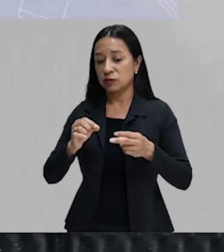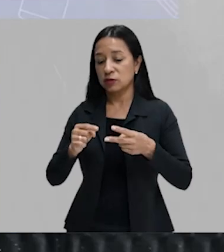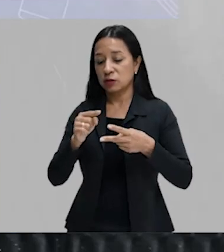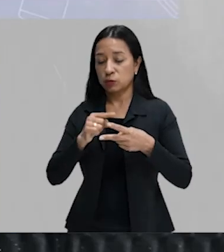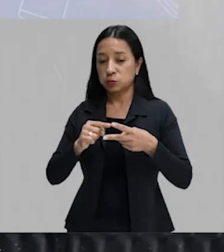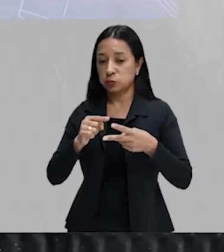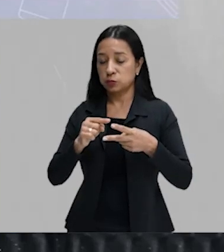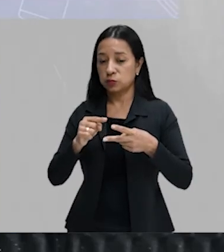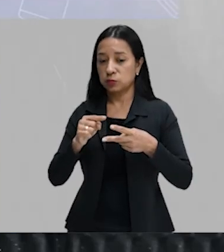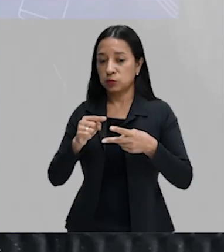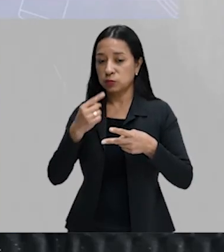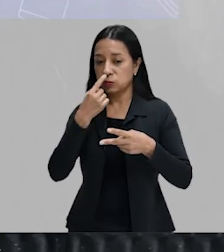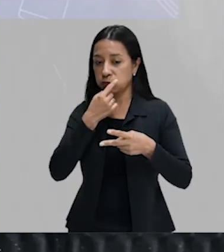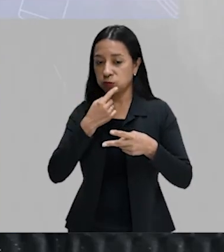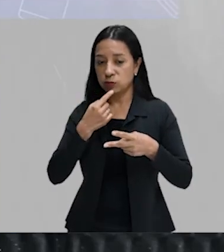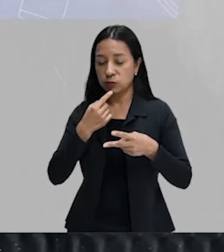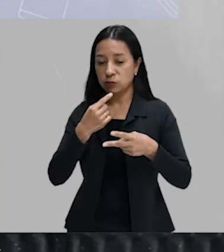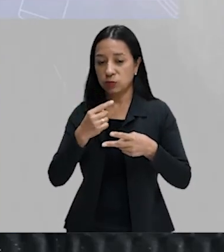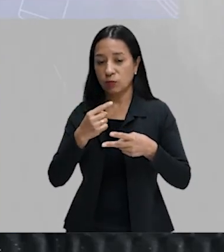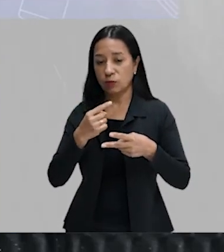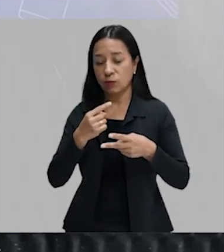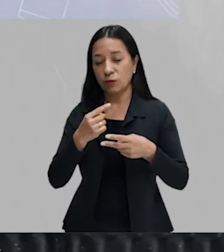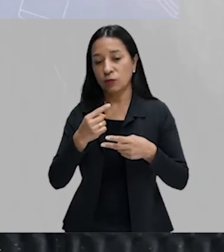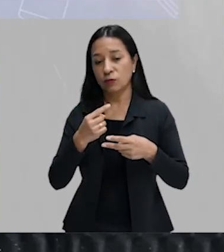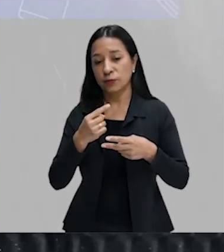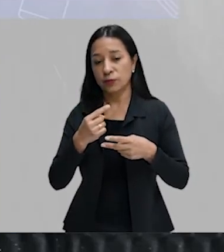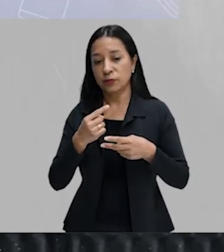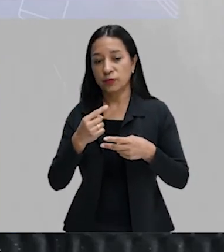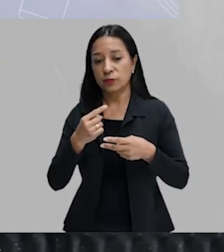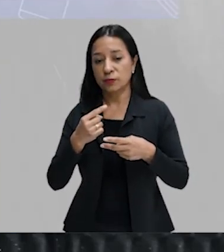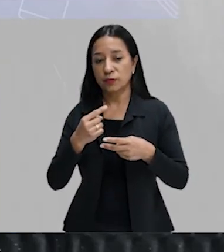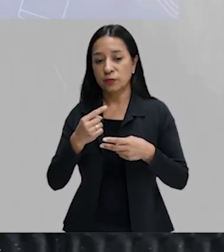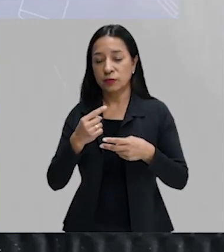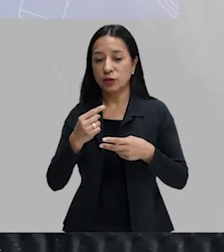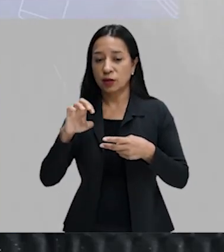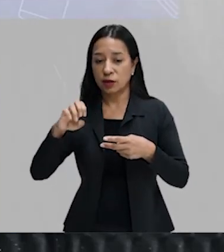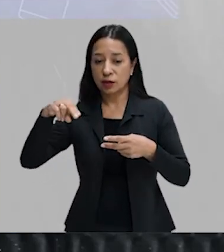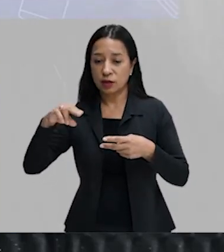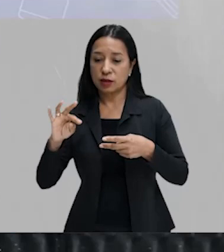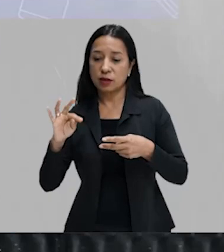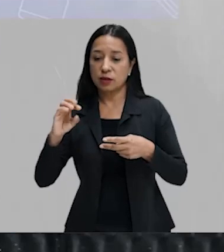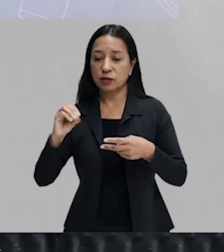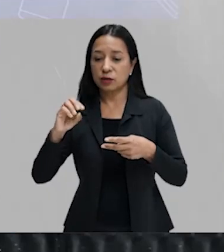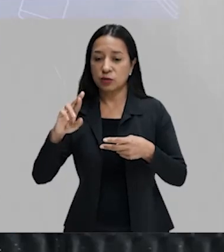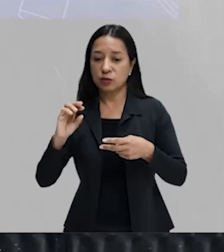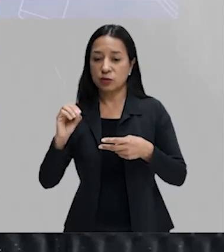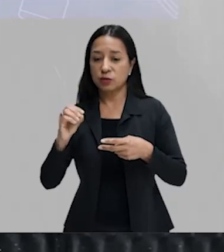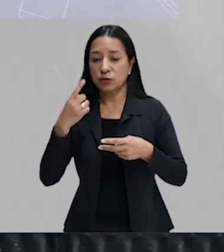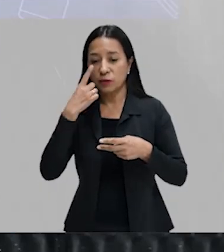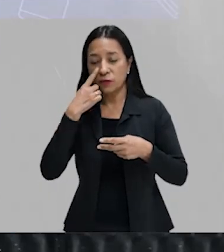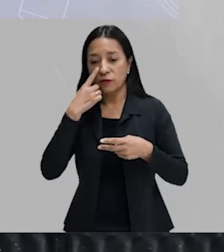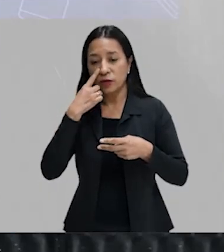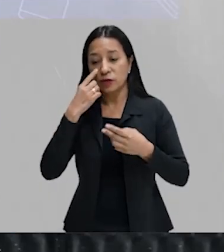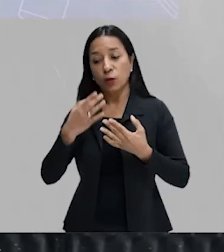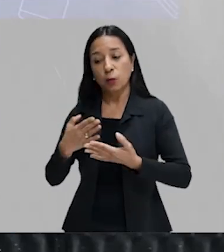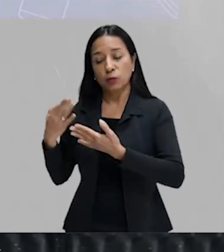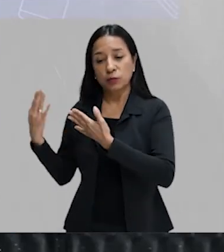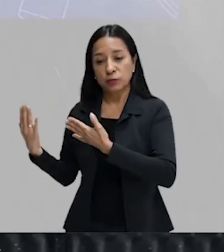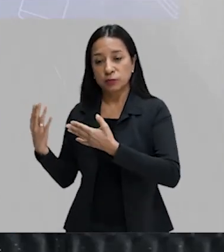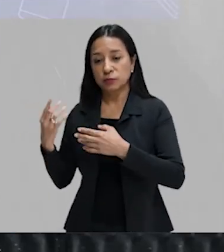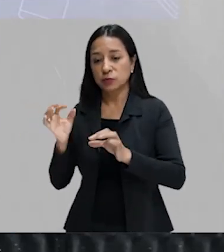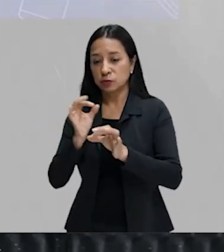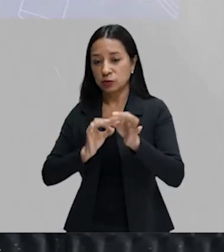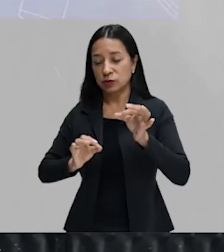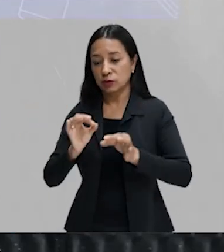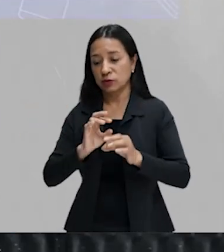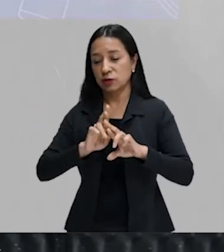do endoderma. Na enterocelia, veja onde é que se forma o celoma, tá? Essa é a